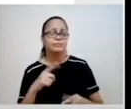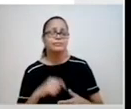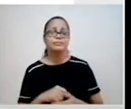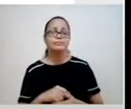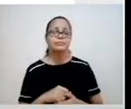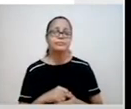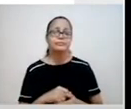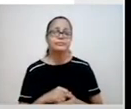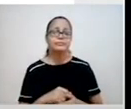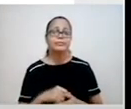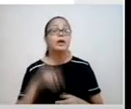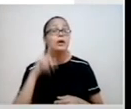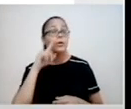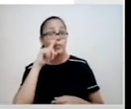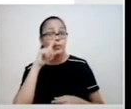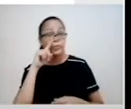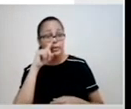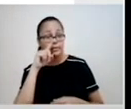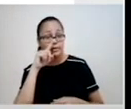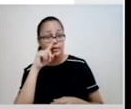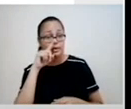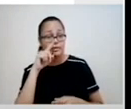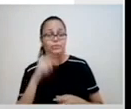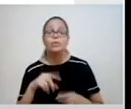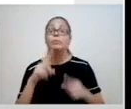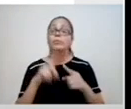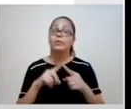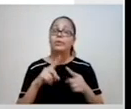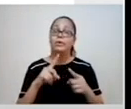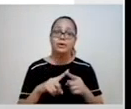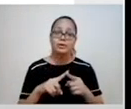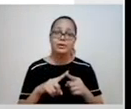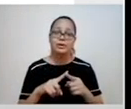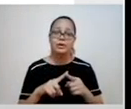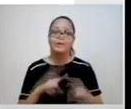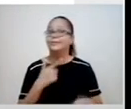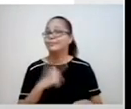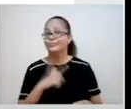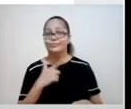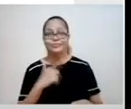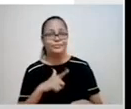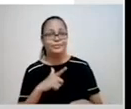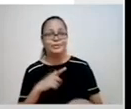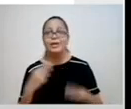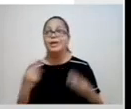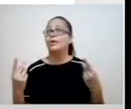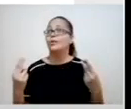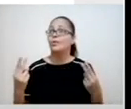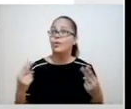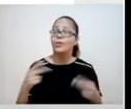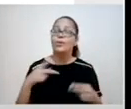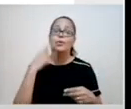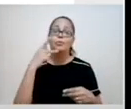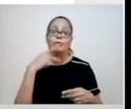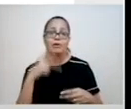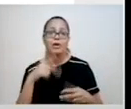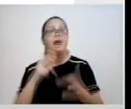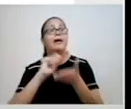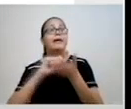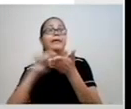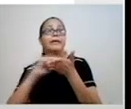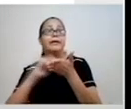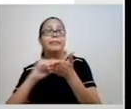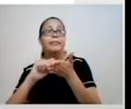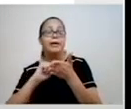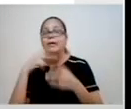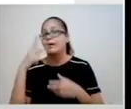gente tem que tomar muito cuidado com o que nós falamos, porque não tem volta. Né? Também seria fácil se eu pudesse pegar uma borracha e falar, pera um pouquinho, vou apagar o que